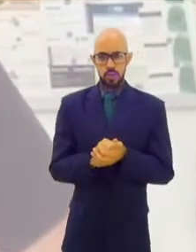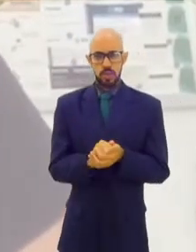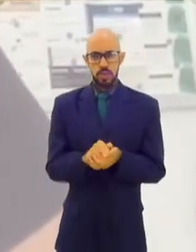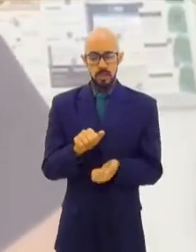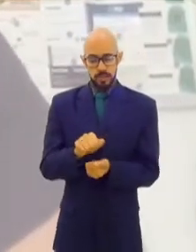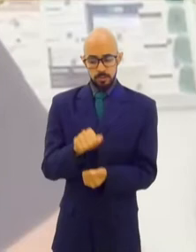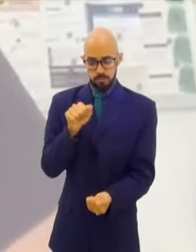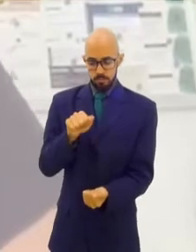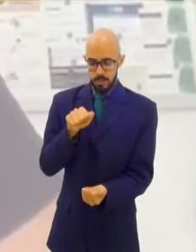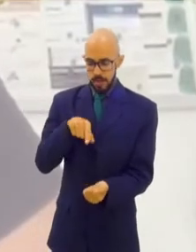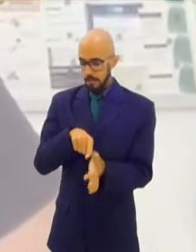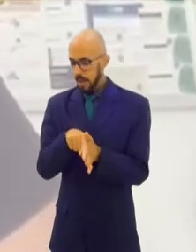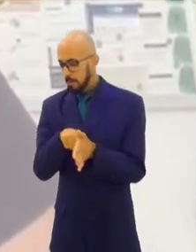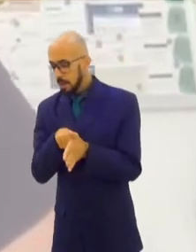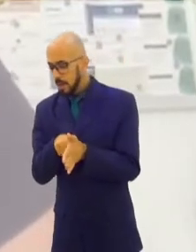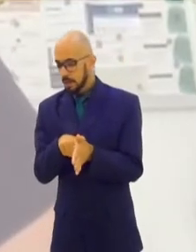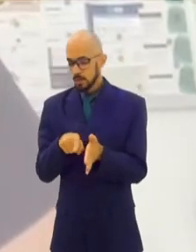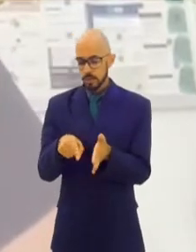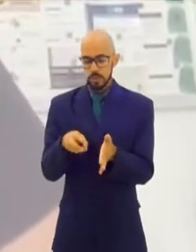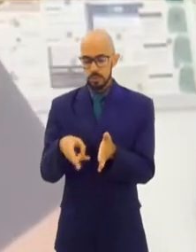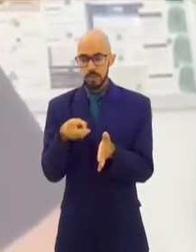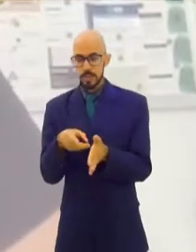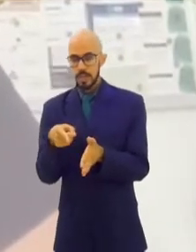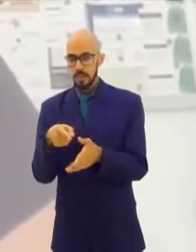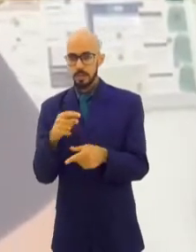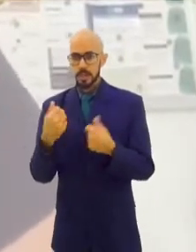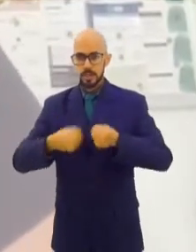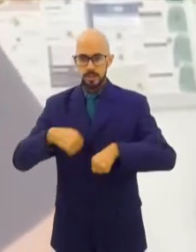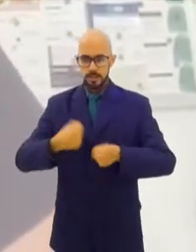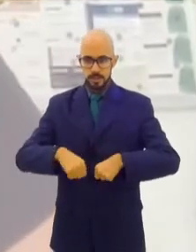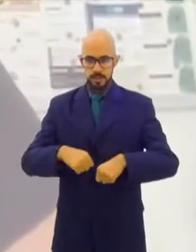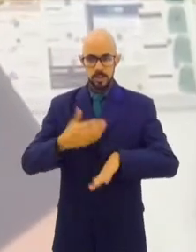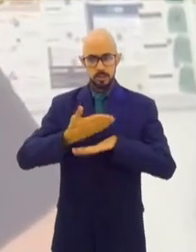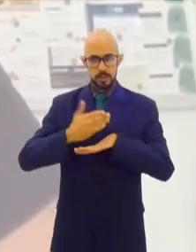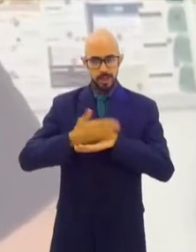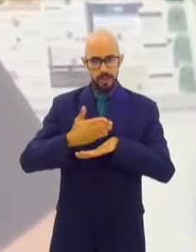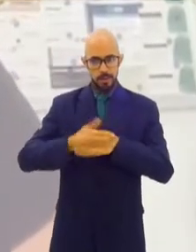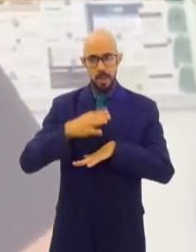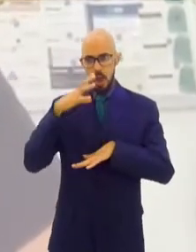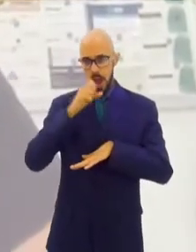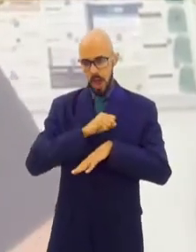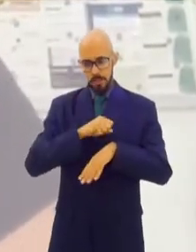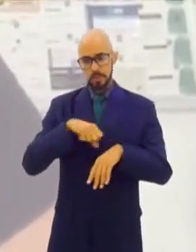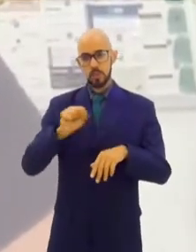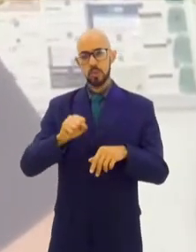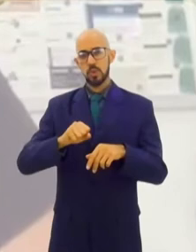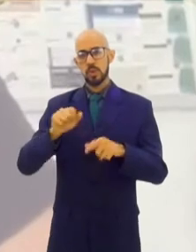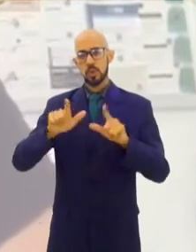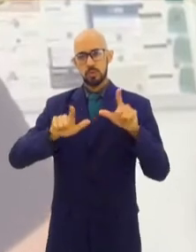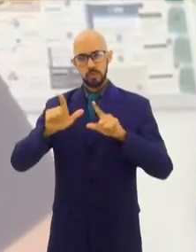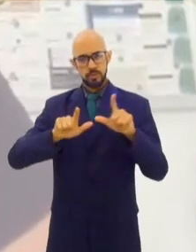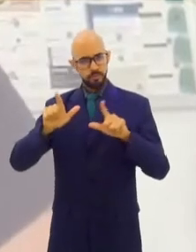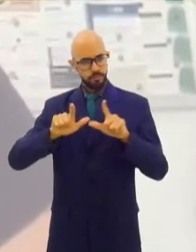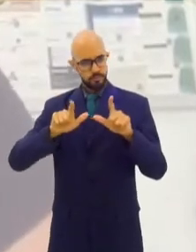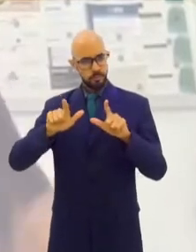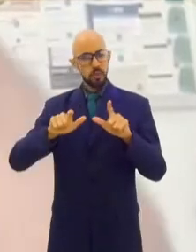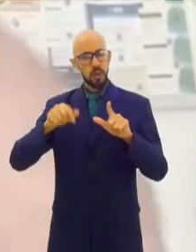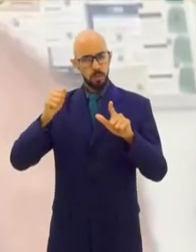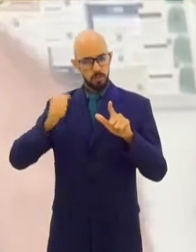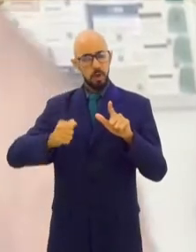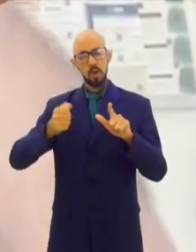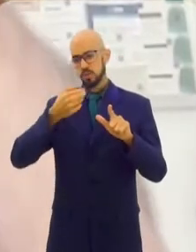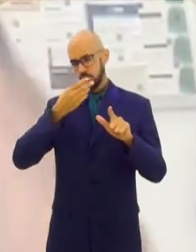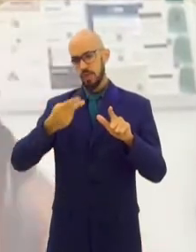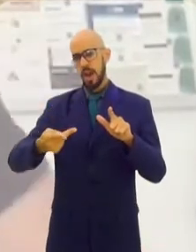experimento e o mapeamento para isso né a necessidade de formação de mão de obra no